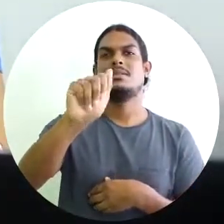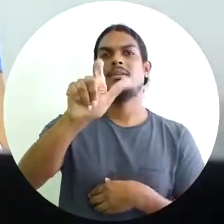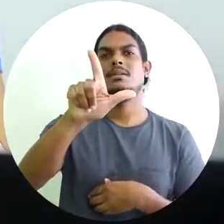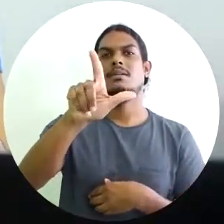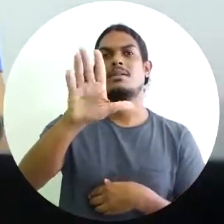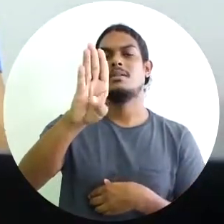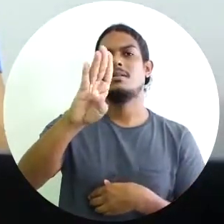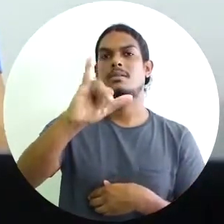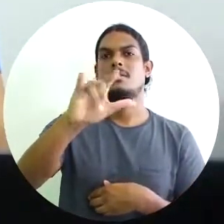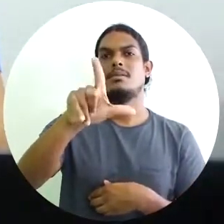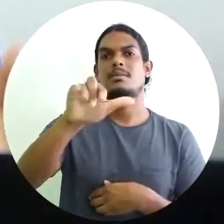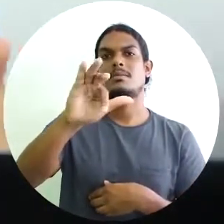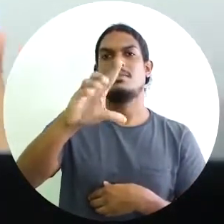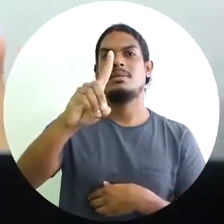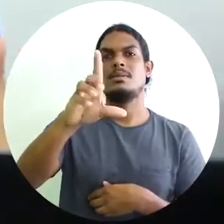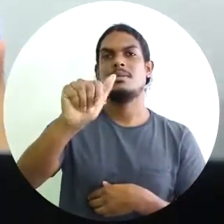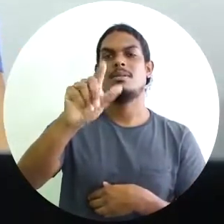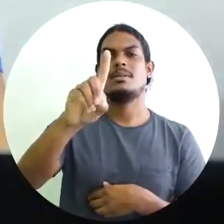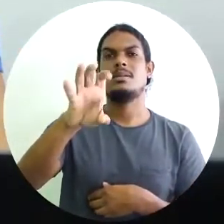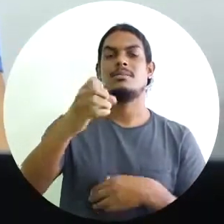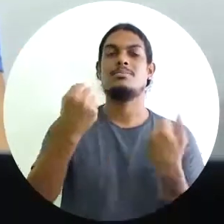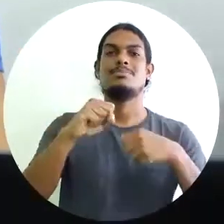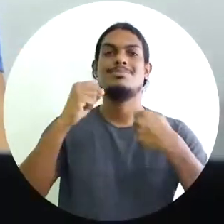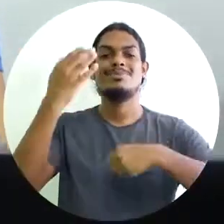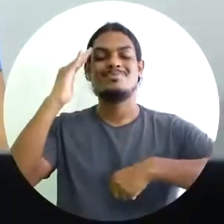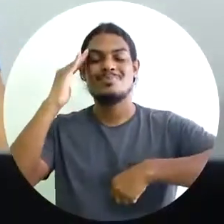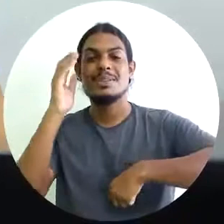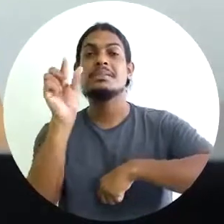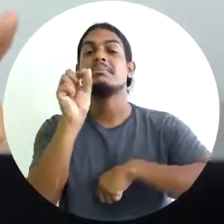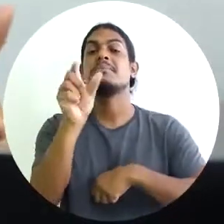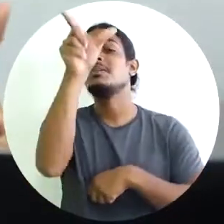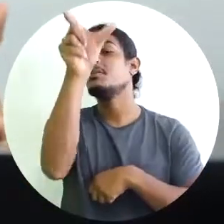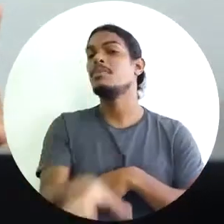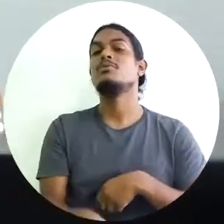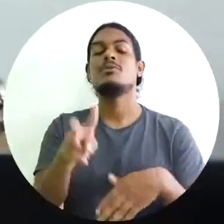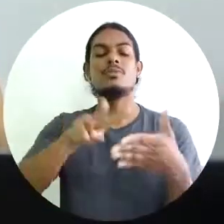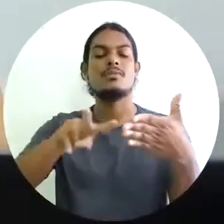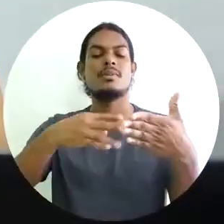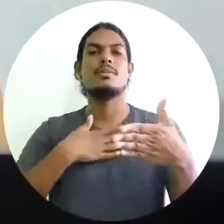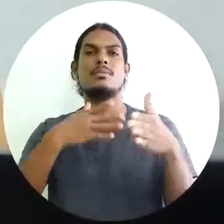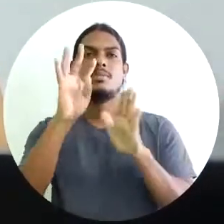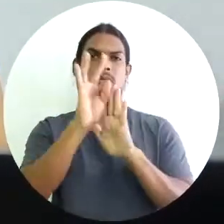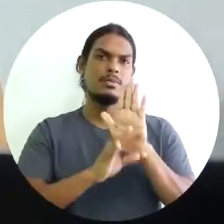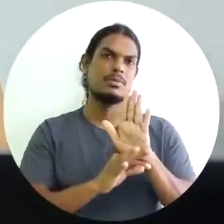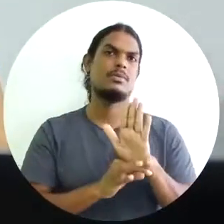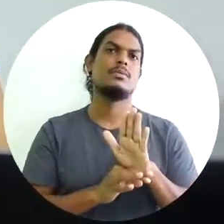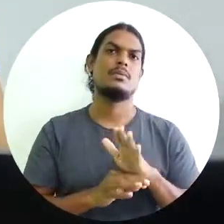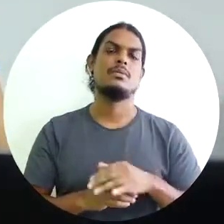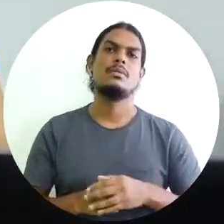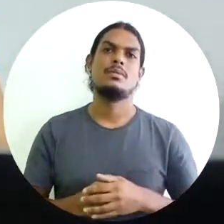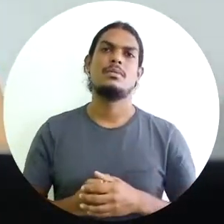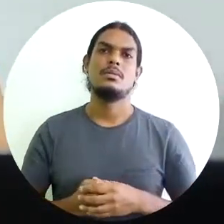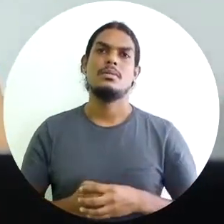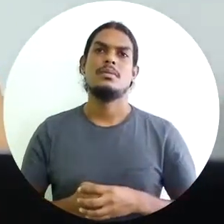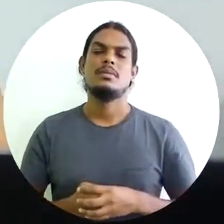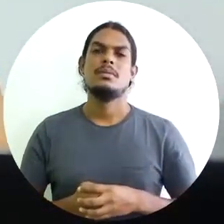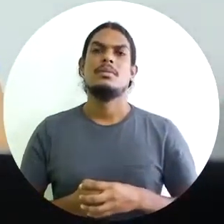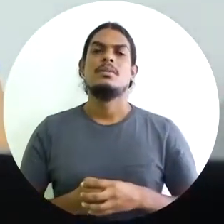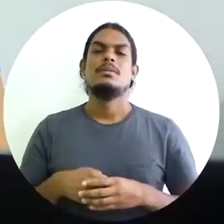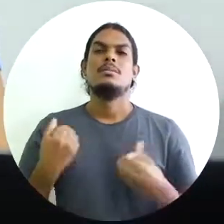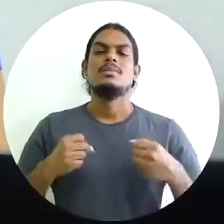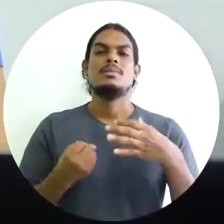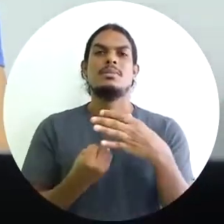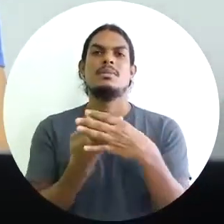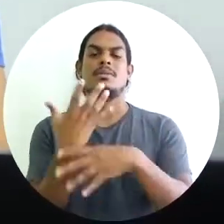gente vai escrever é pensar em quem vai ler nosso texto. E ao pensar em quem vai ler nosso texto, a gente vai moldar a linguagem, então nós vamos criar estratégias para